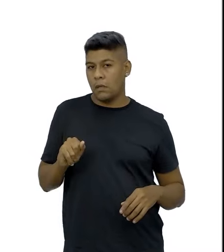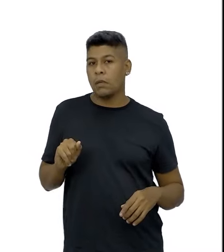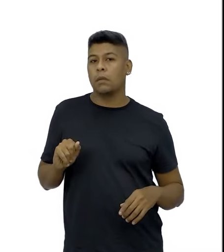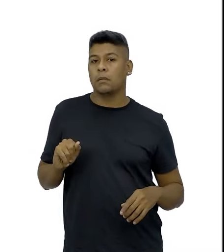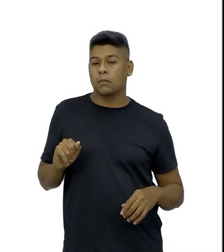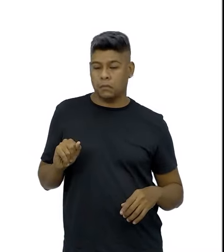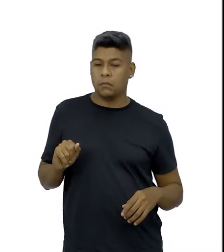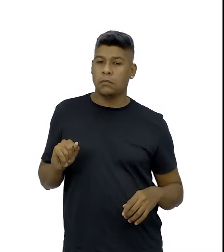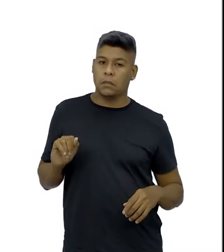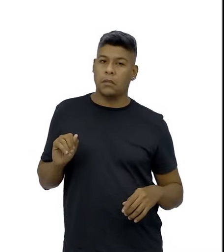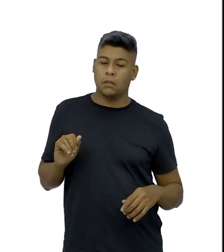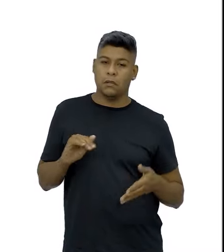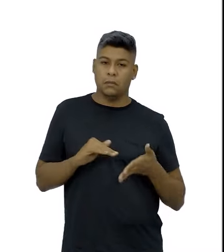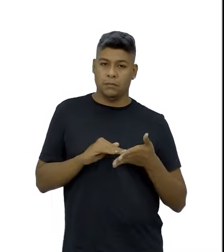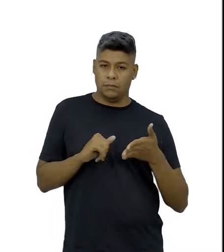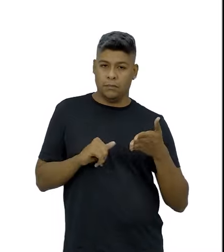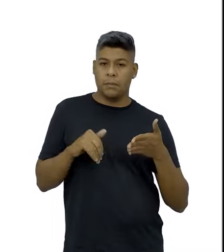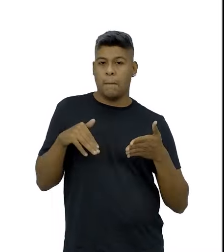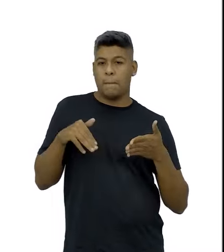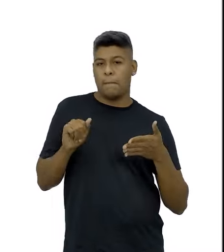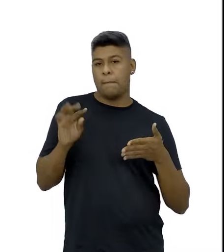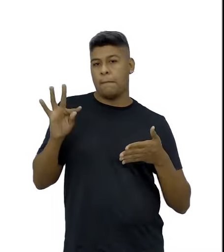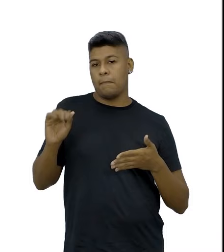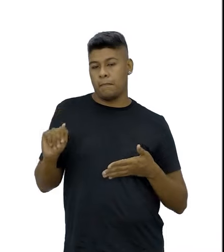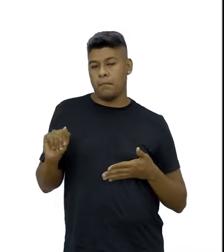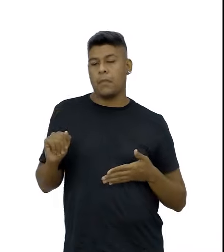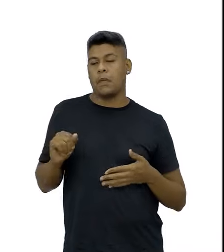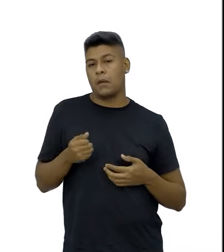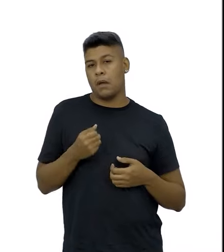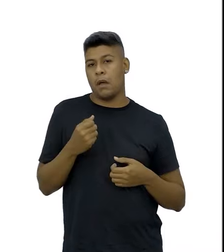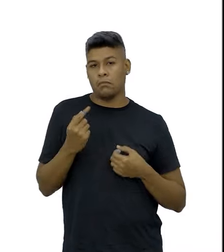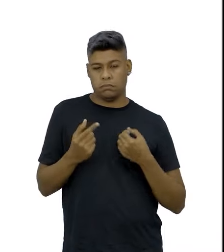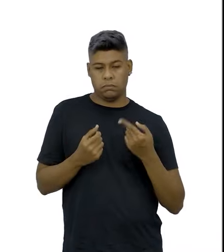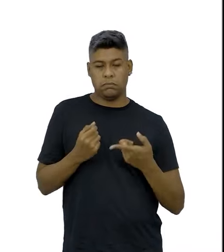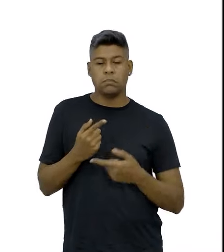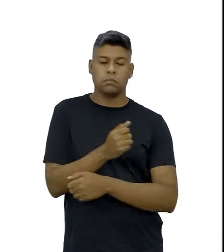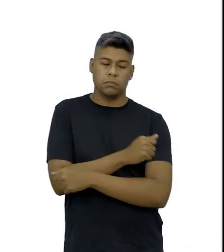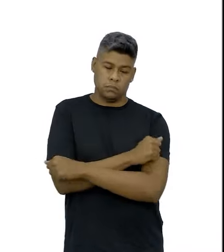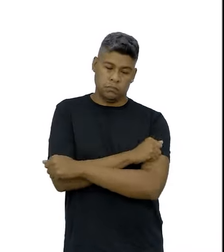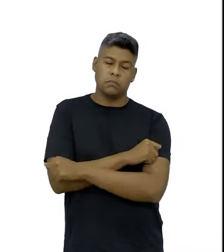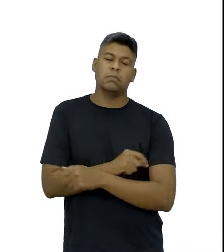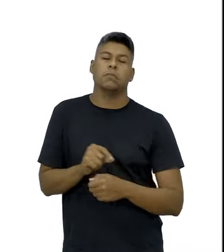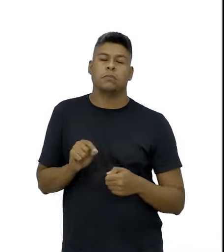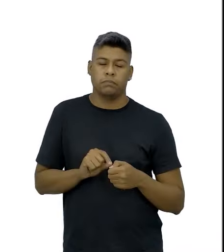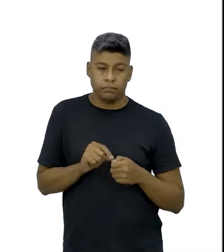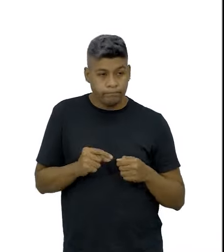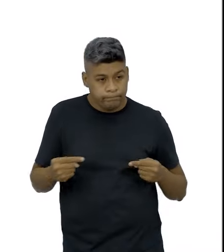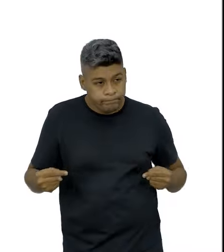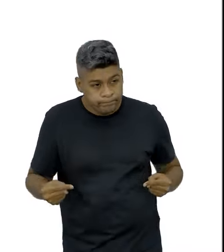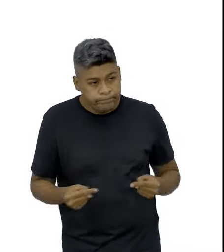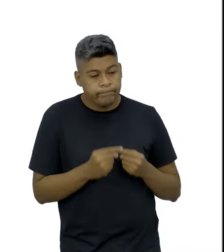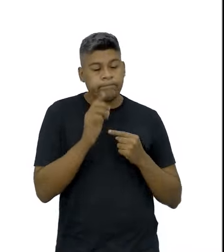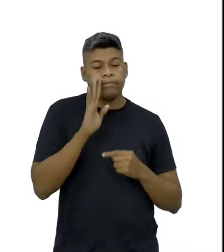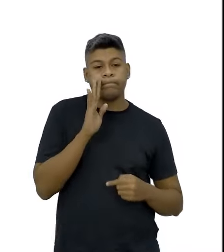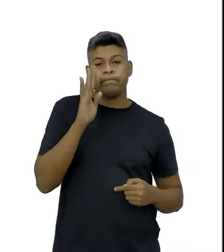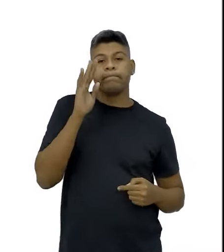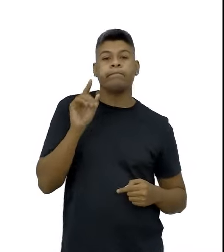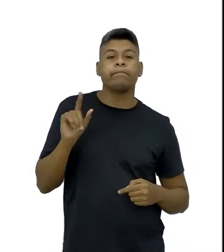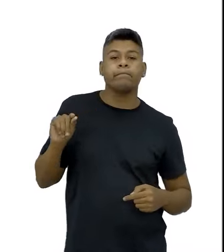palavra mata. E a gente percebe que muitos alunos fazem isso, né, essa relação com outras palavras e principalmente o